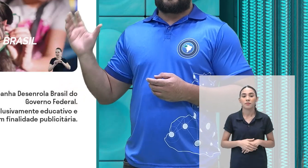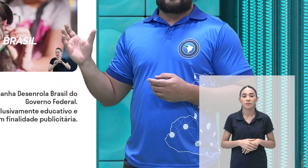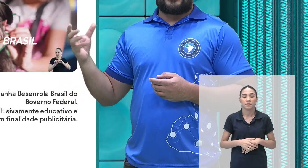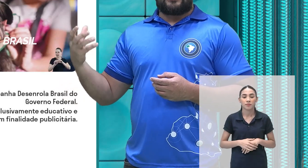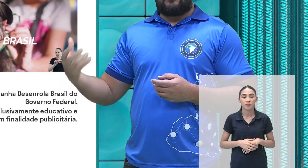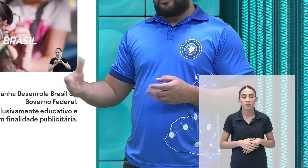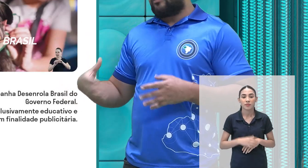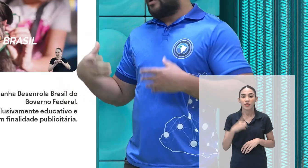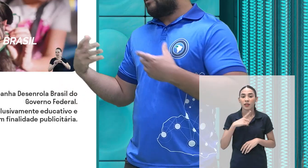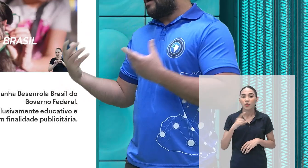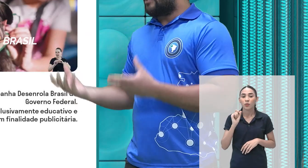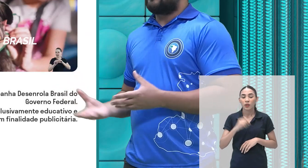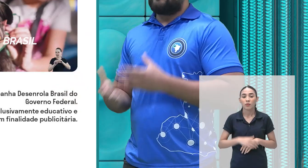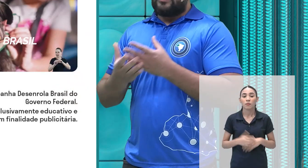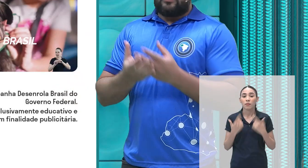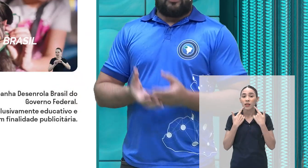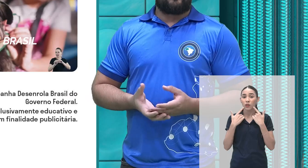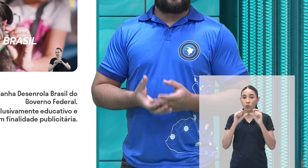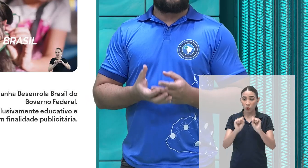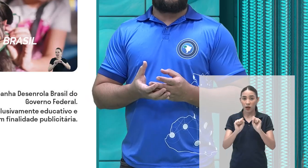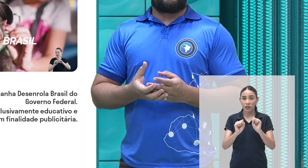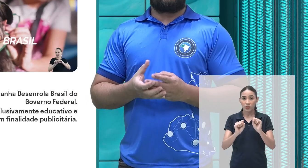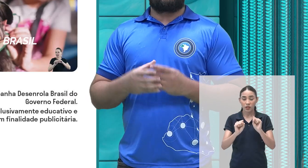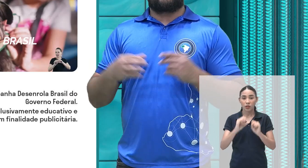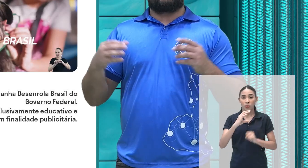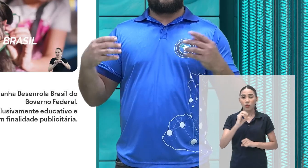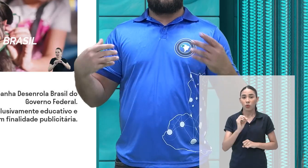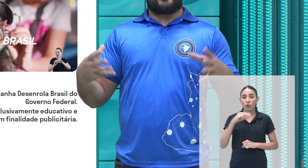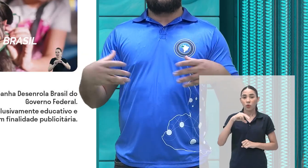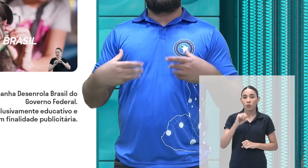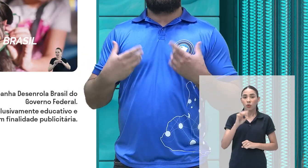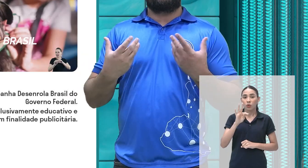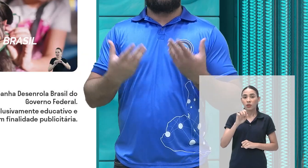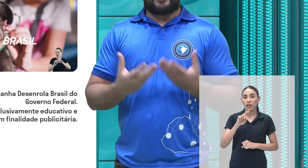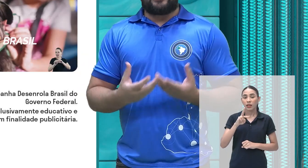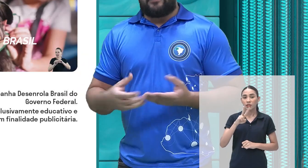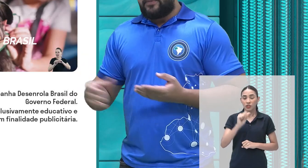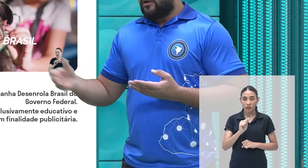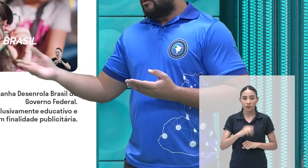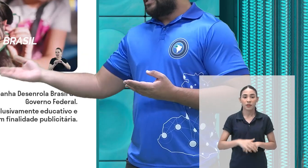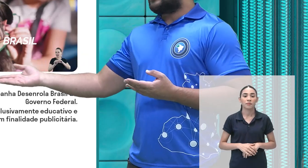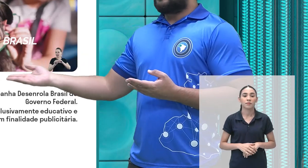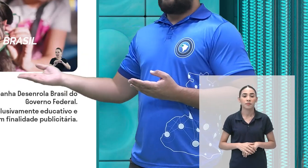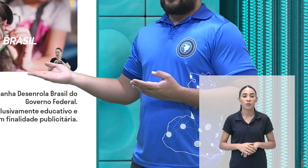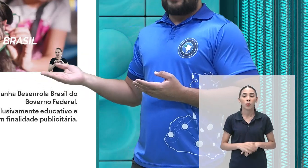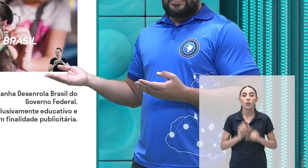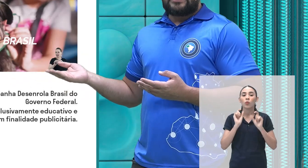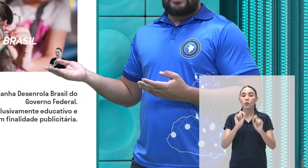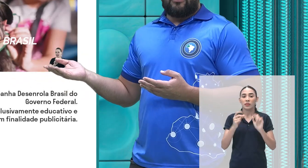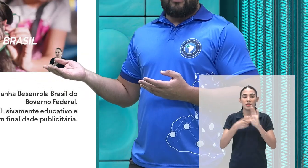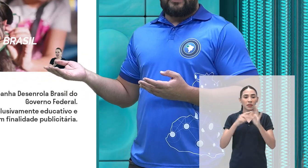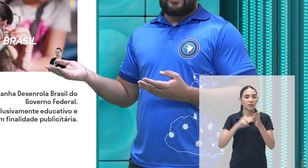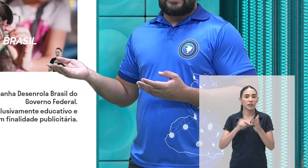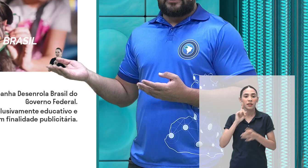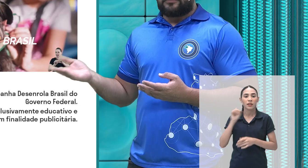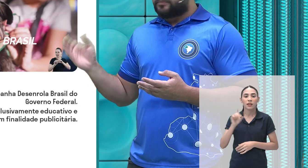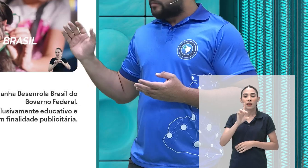nós temos exatamente uma linguagem conotativa, ou seja, uma linguagem figurada. O que significa